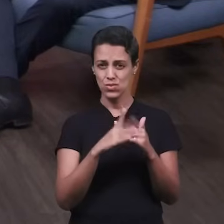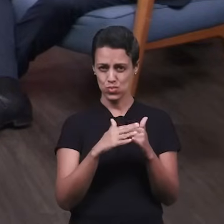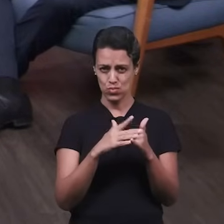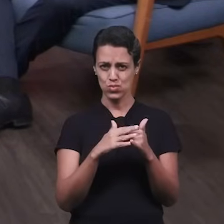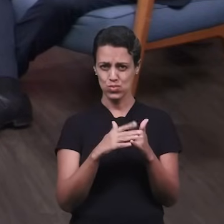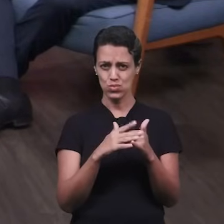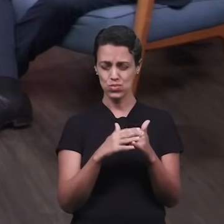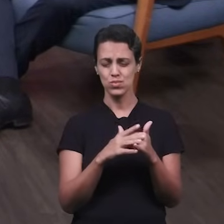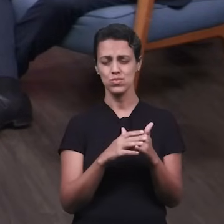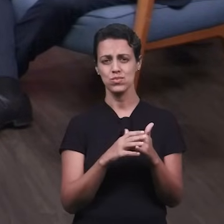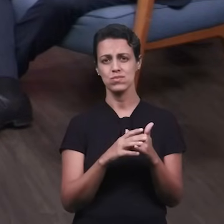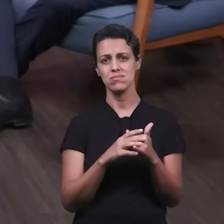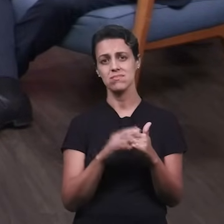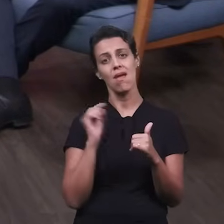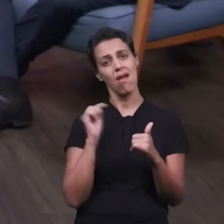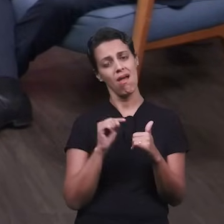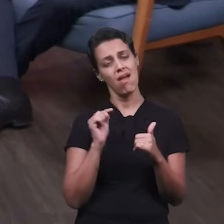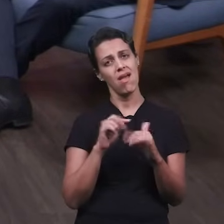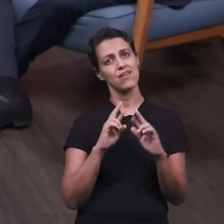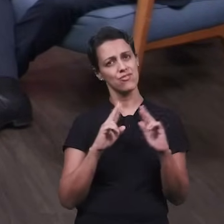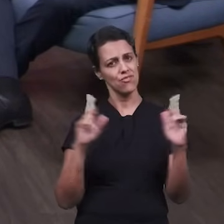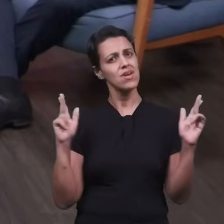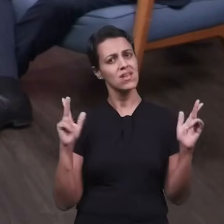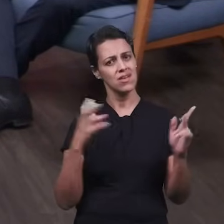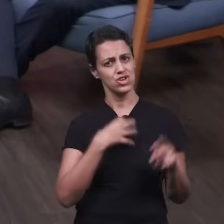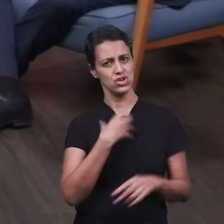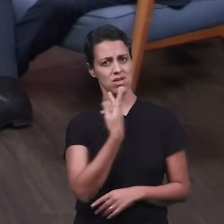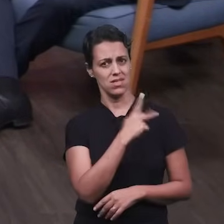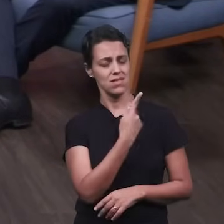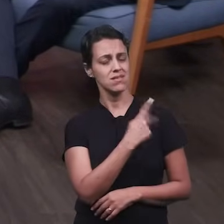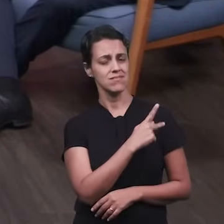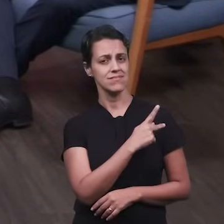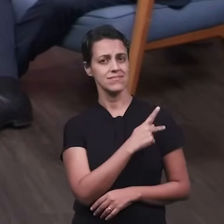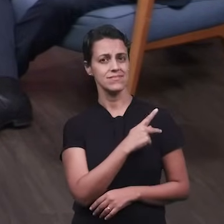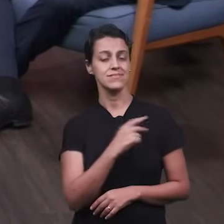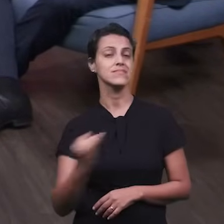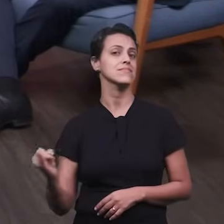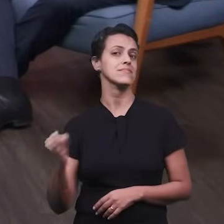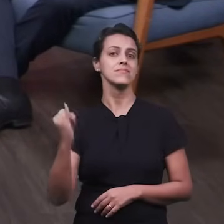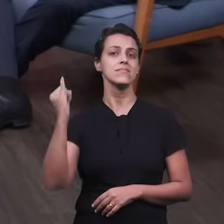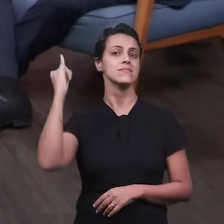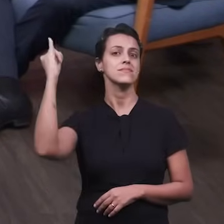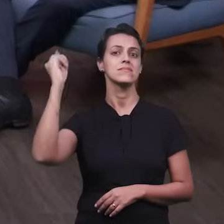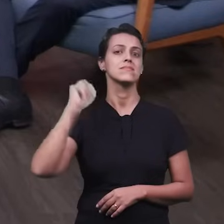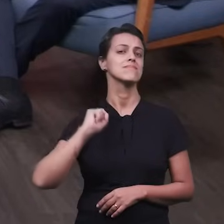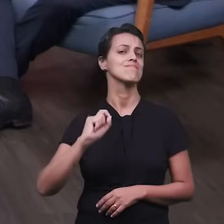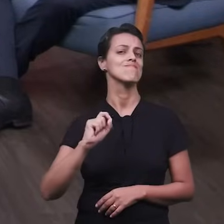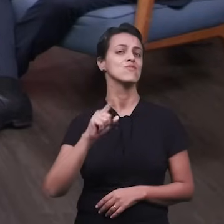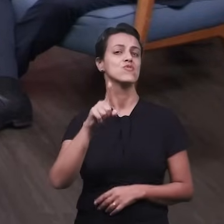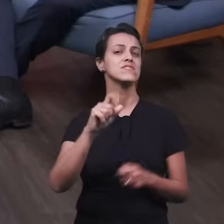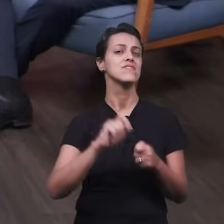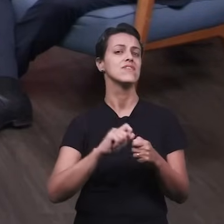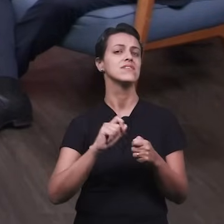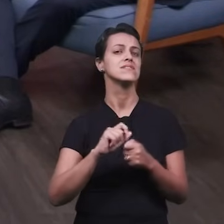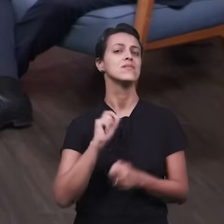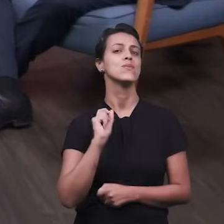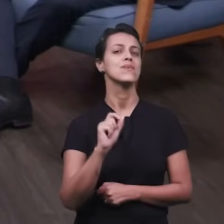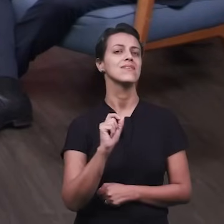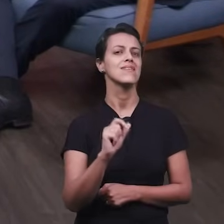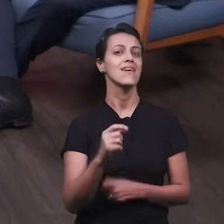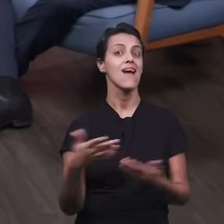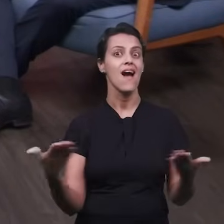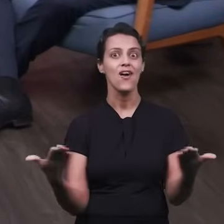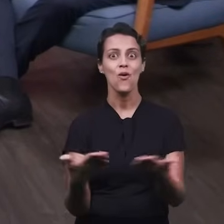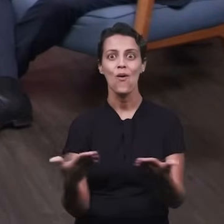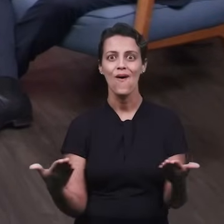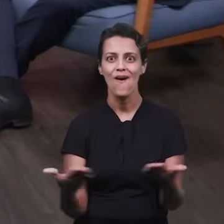é uma plataforma que ela tem uma forma diferenciada, você sabe disso. E há uma coisa que é muito importante que todo mundo faça, eu convido você a